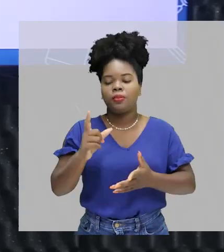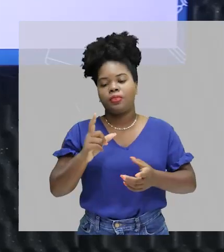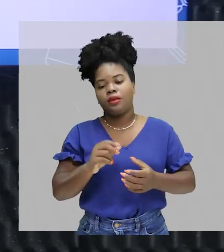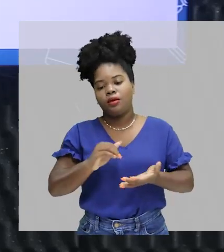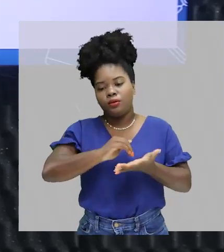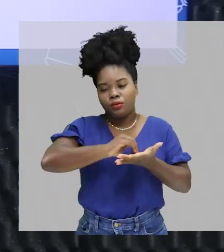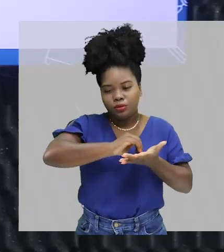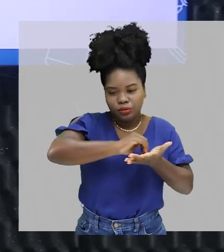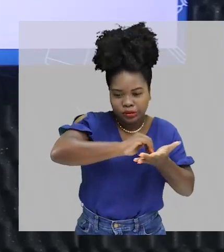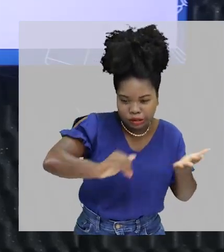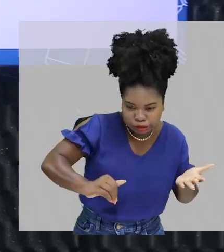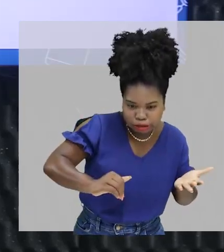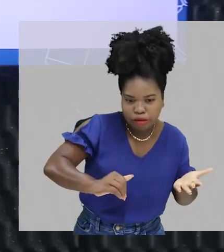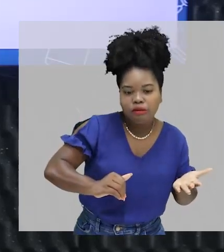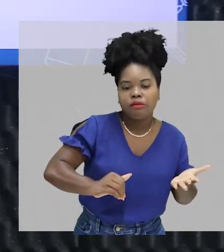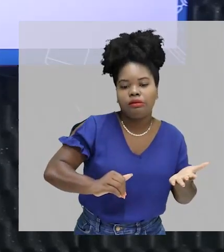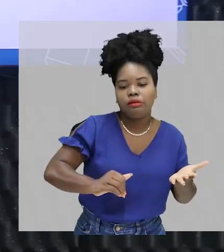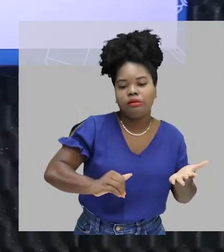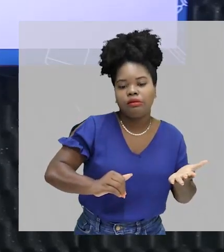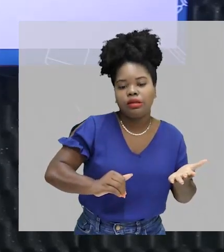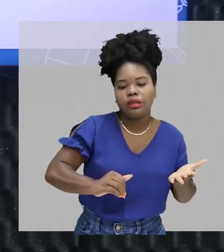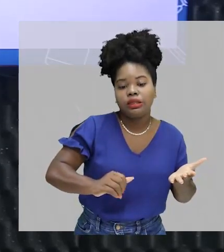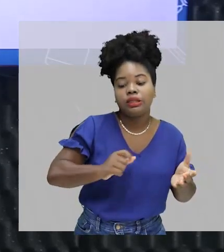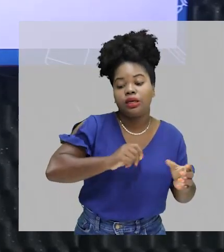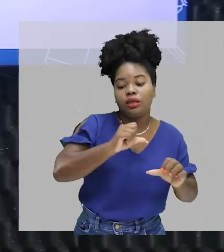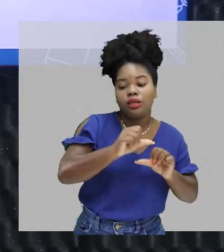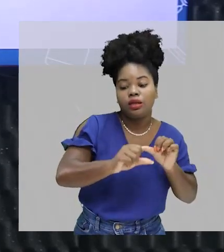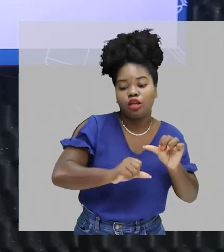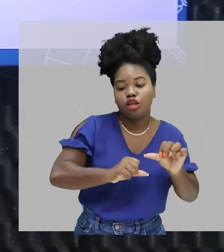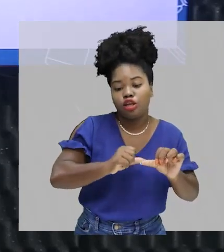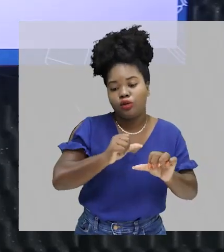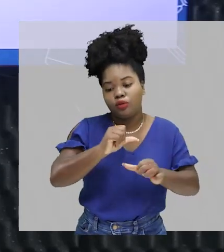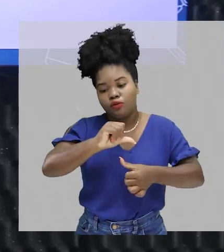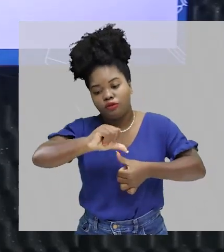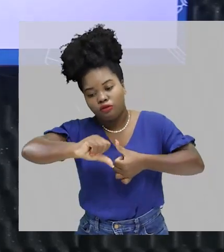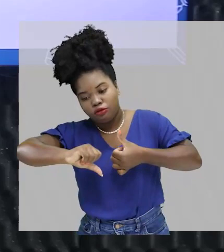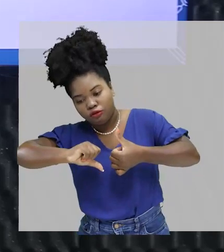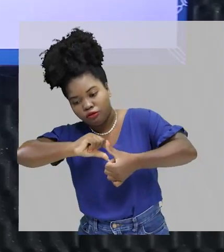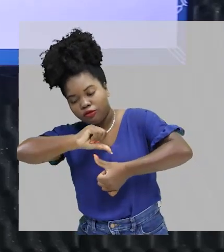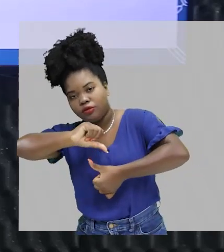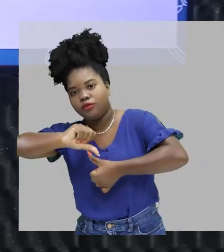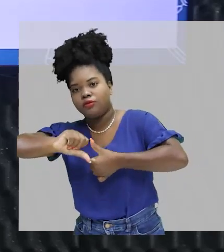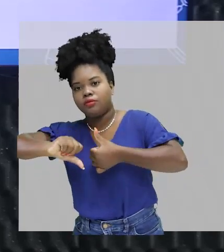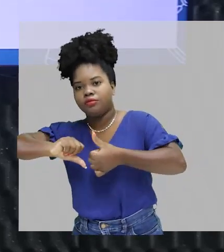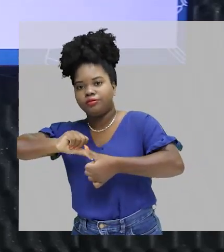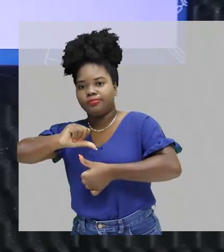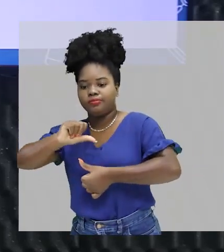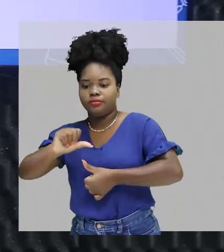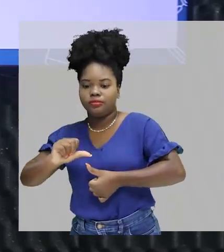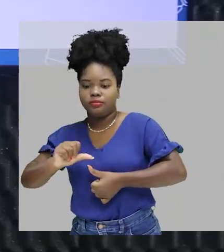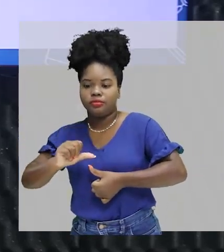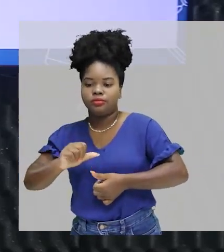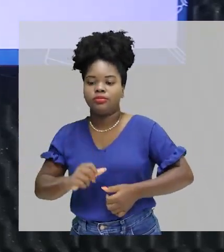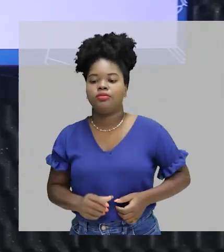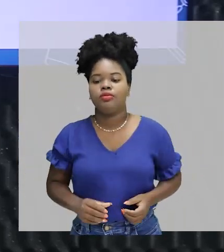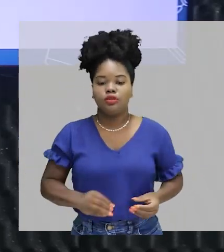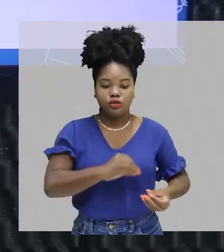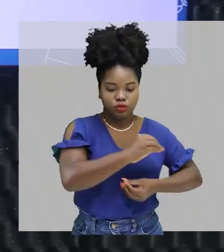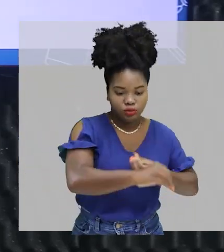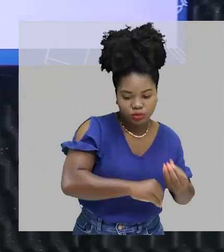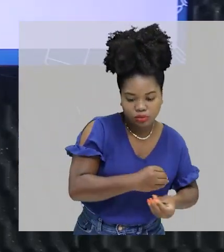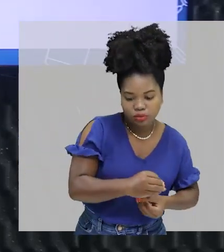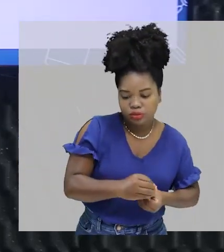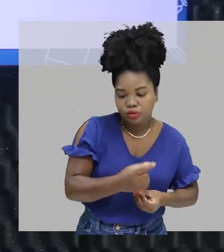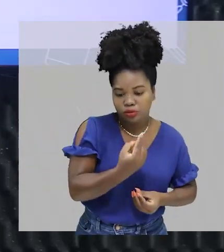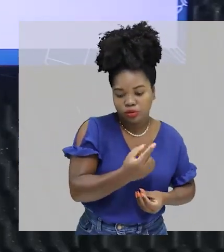eliminar partículas, eu vou ter a transformação de um elemento em outro. Show de bola?